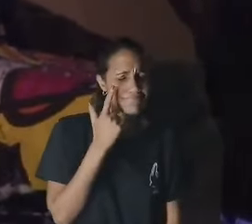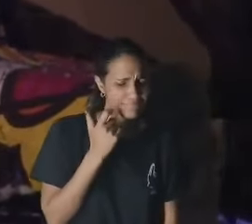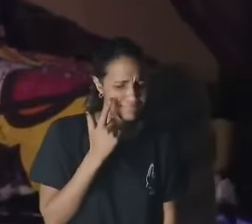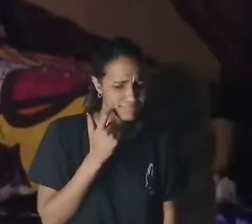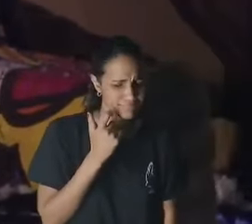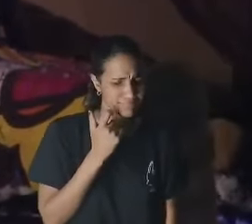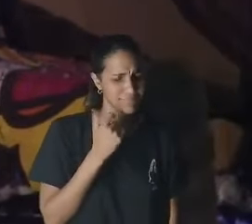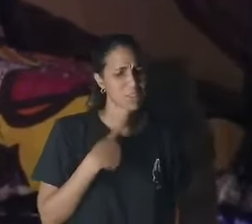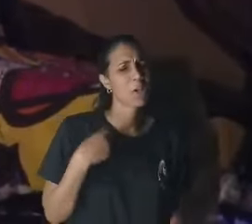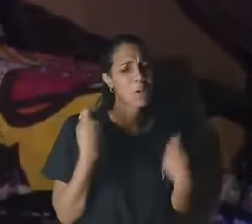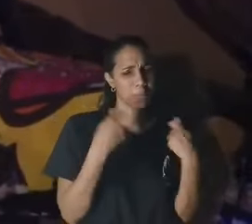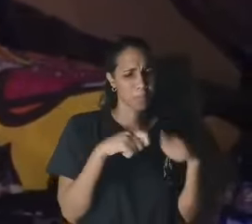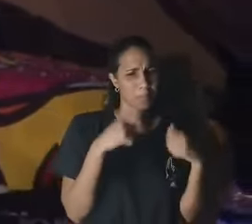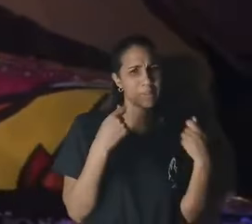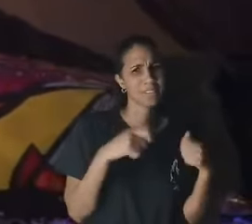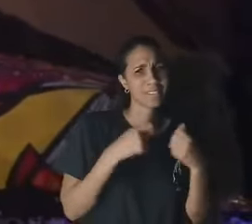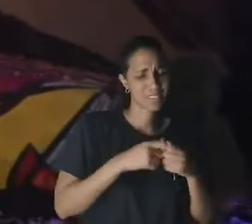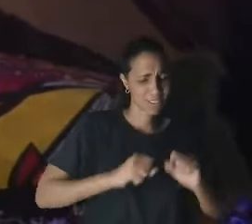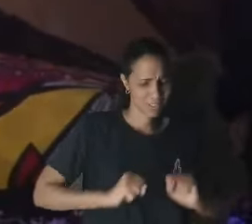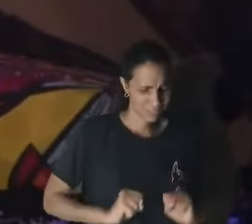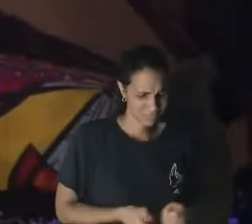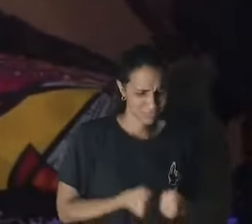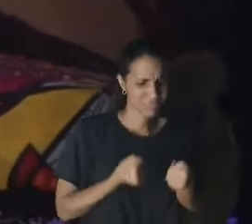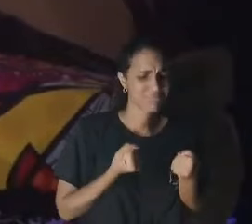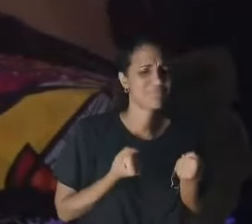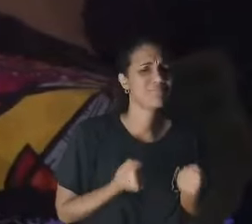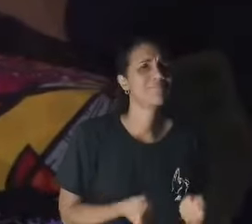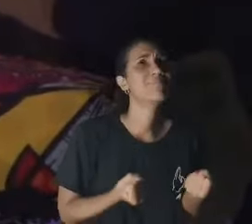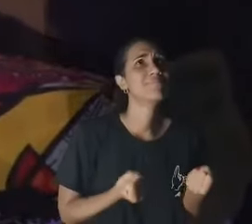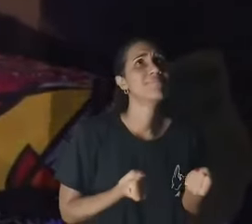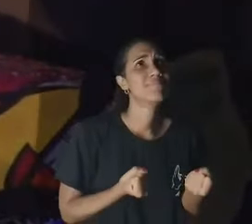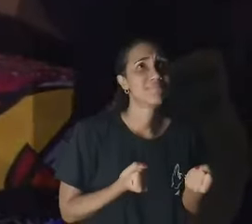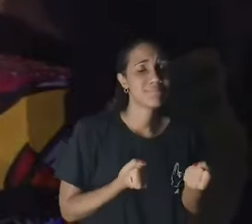Eu preciso de um renascimento.